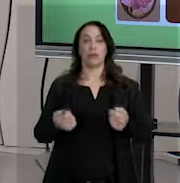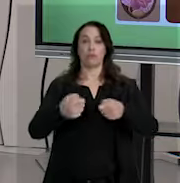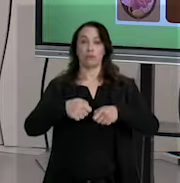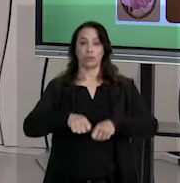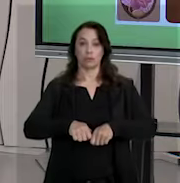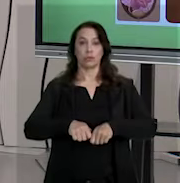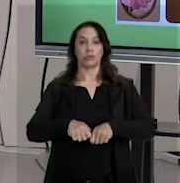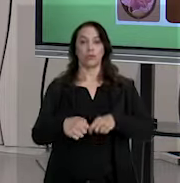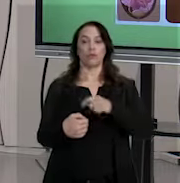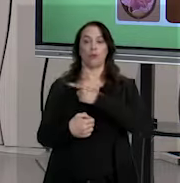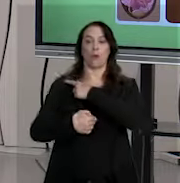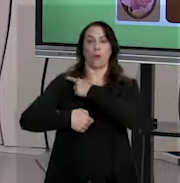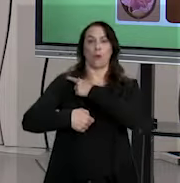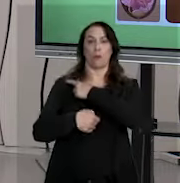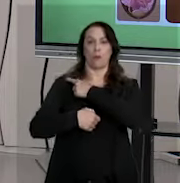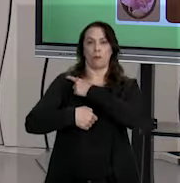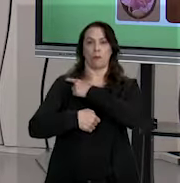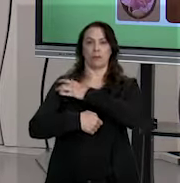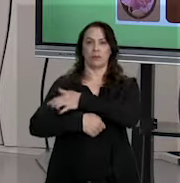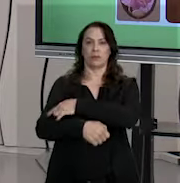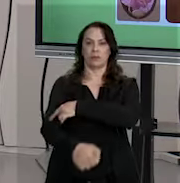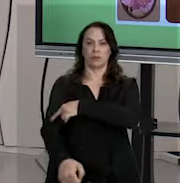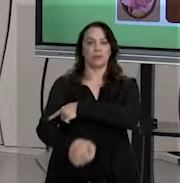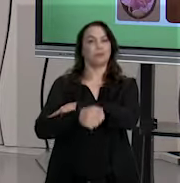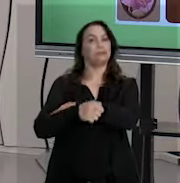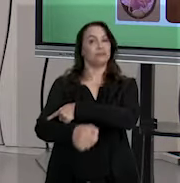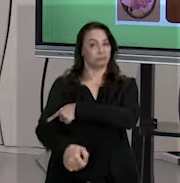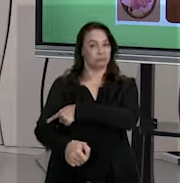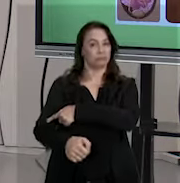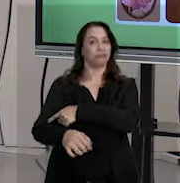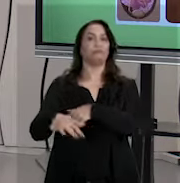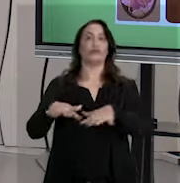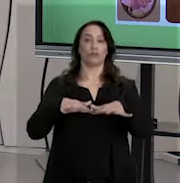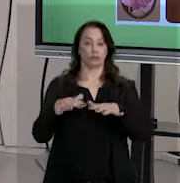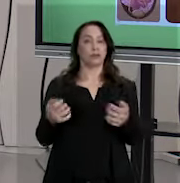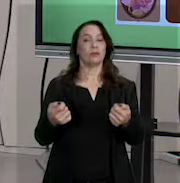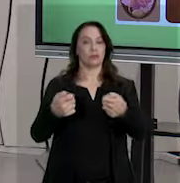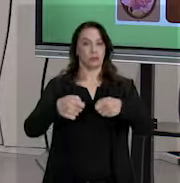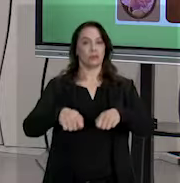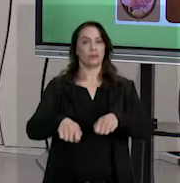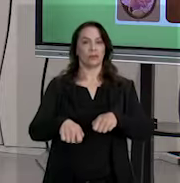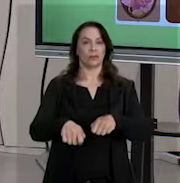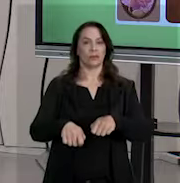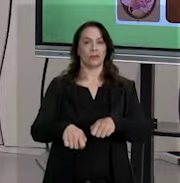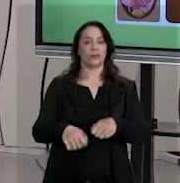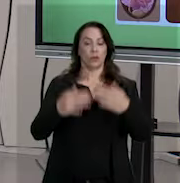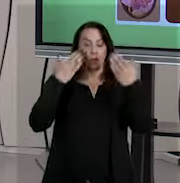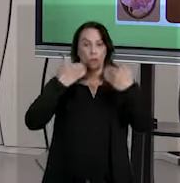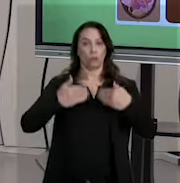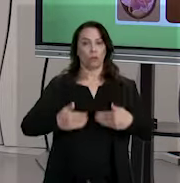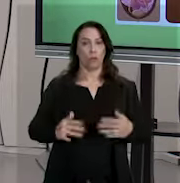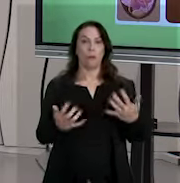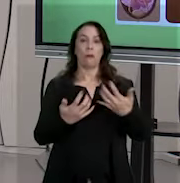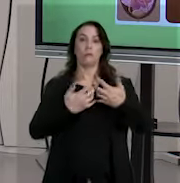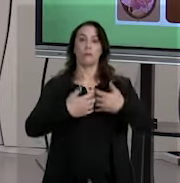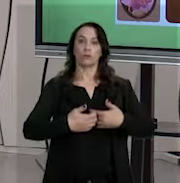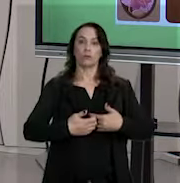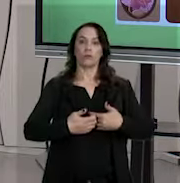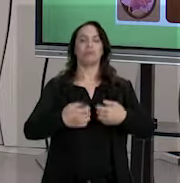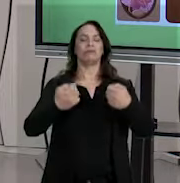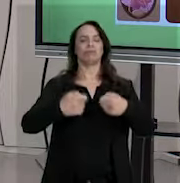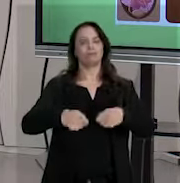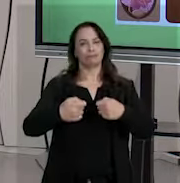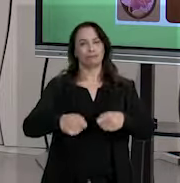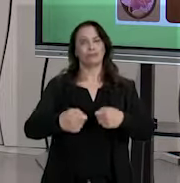do ombro. Então, o nosso corpo, para ele poder funcionar, ele precisa dessas articulações, caso contrário,